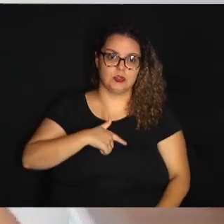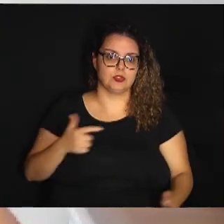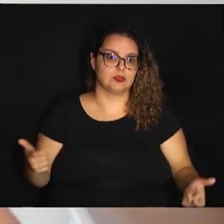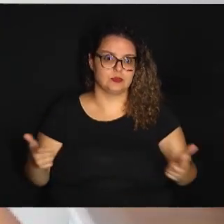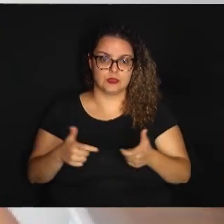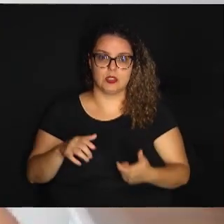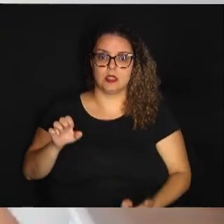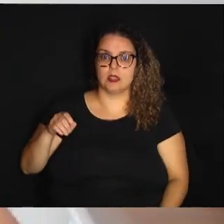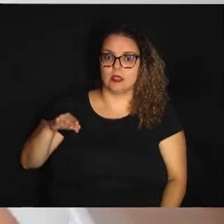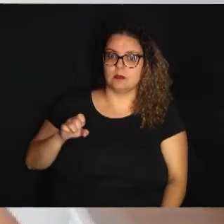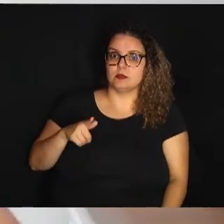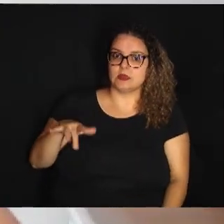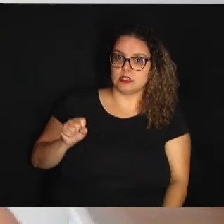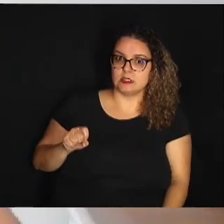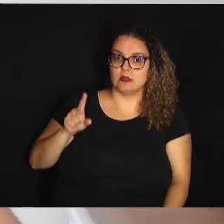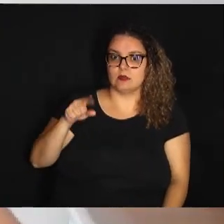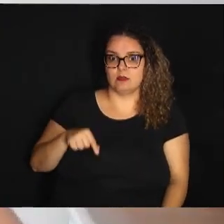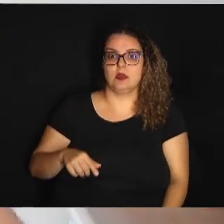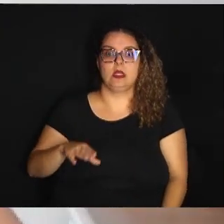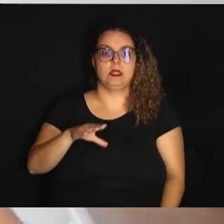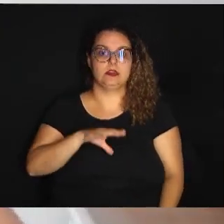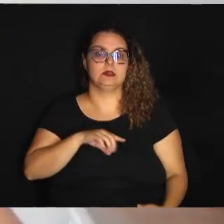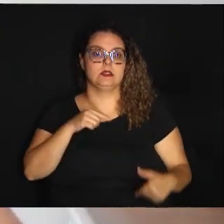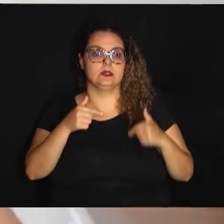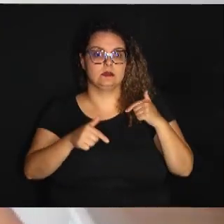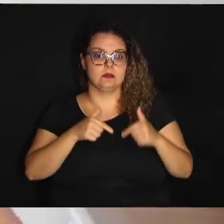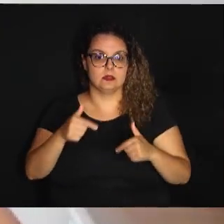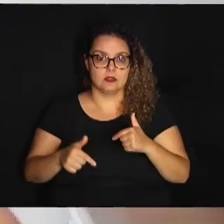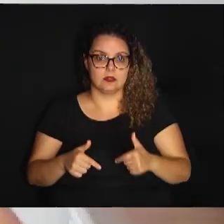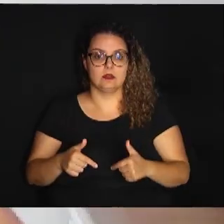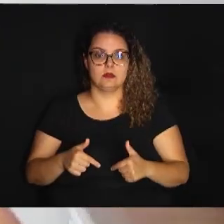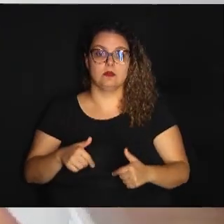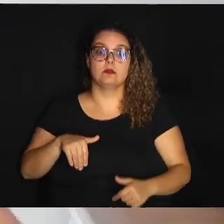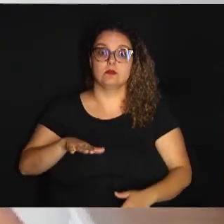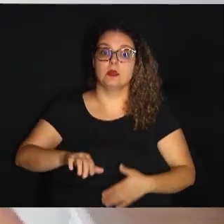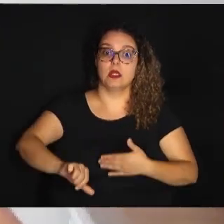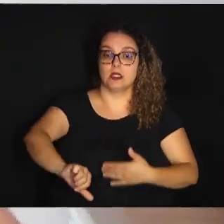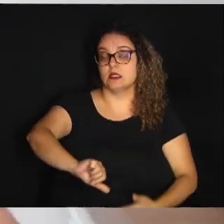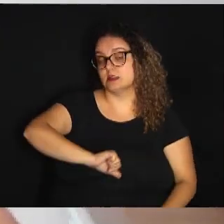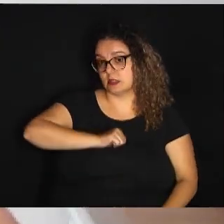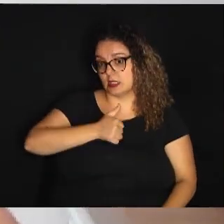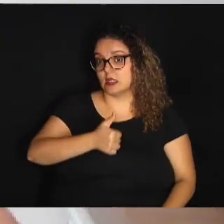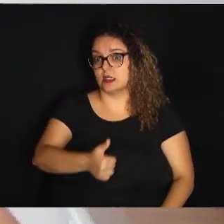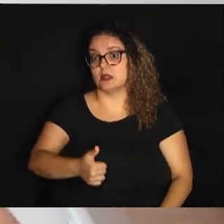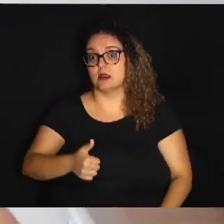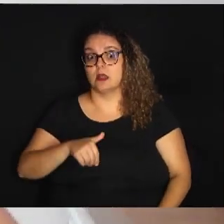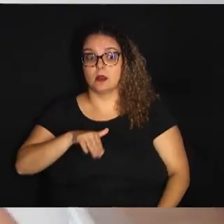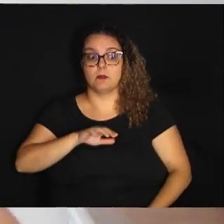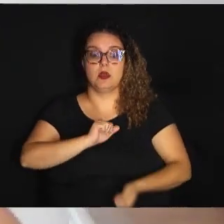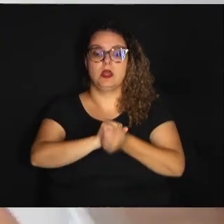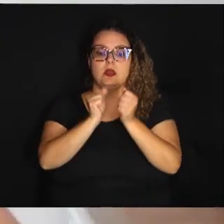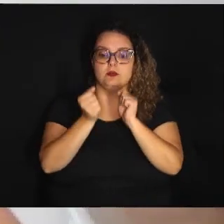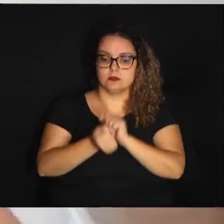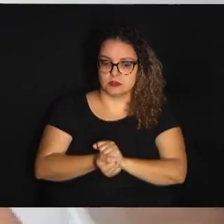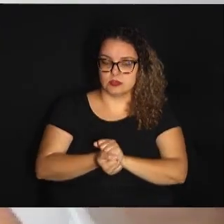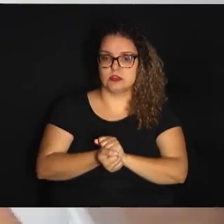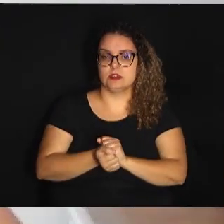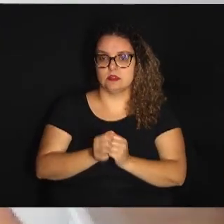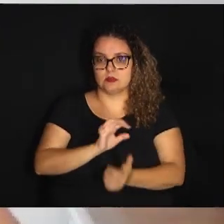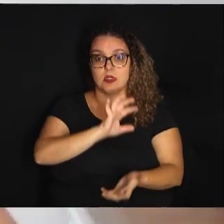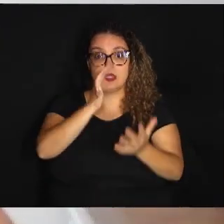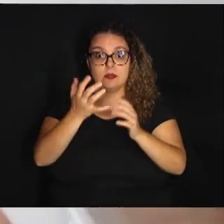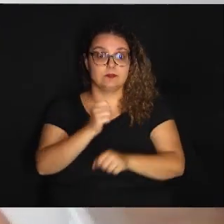é só mais a gente reduzir as emissões, mas é a cidade trabalhar para que se torne mais resiliente, né,